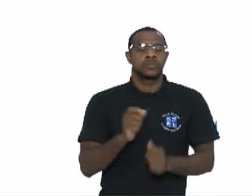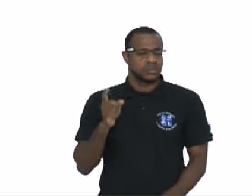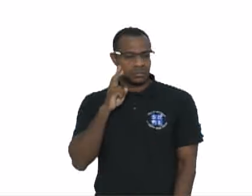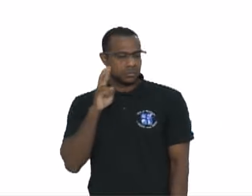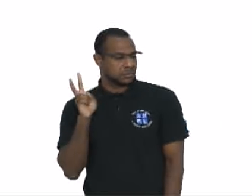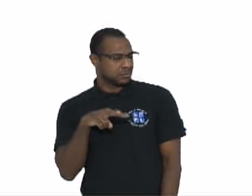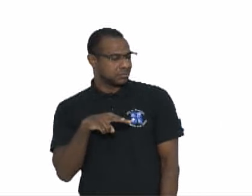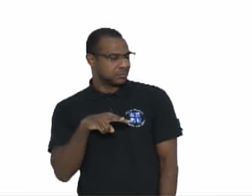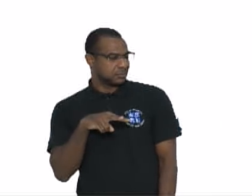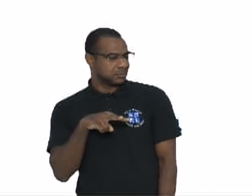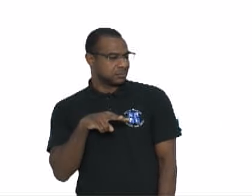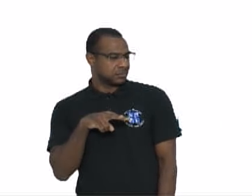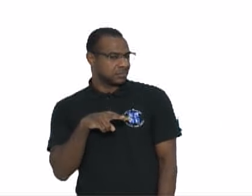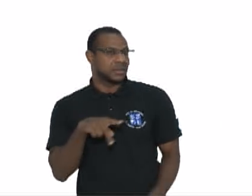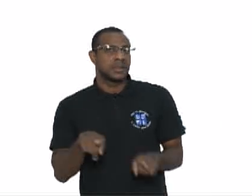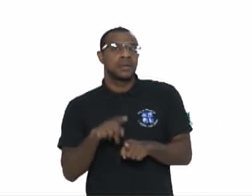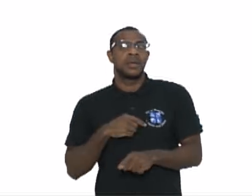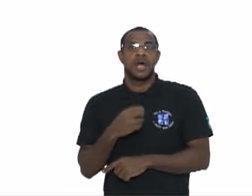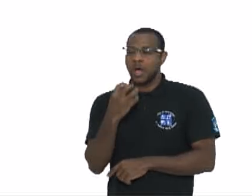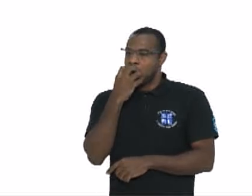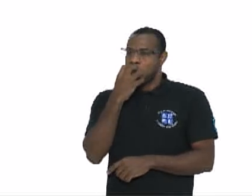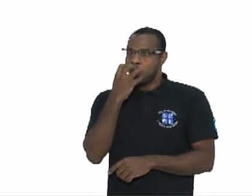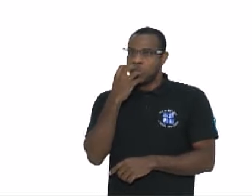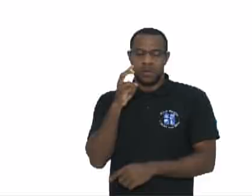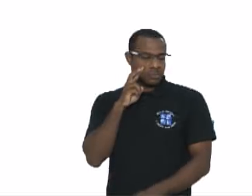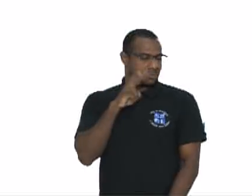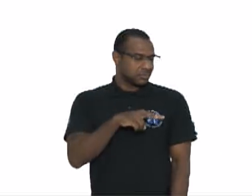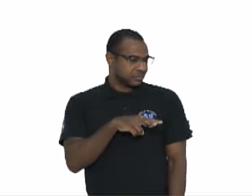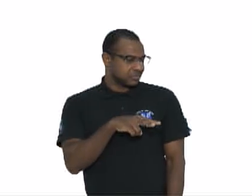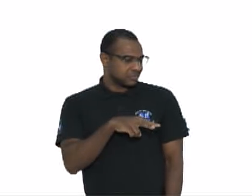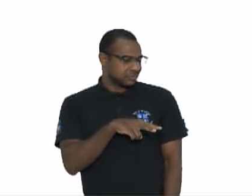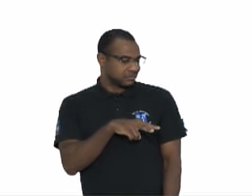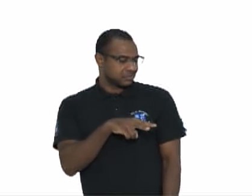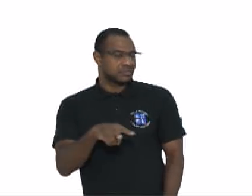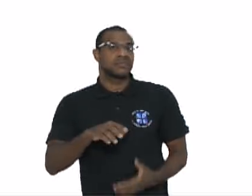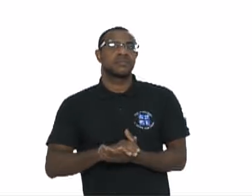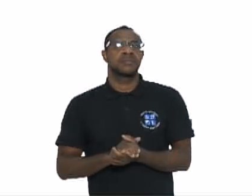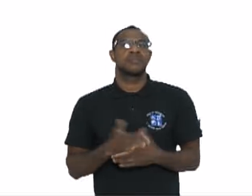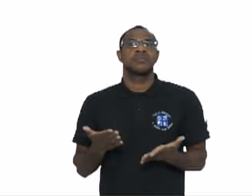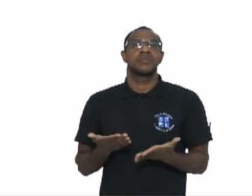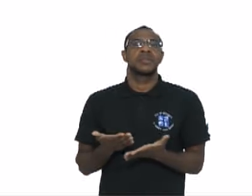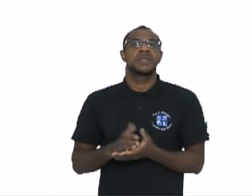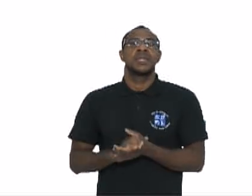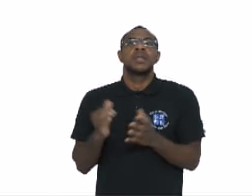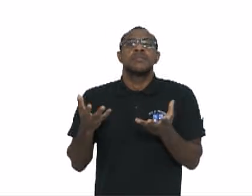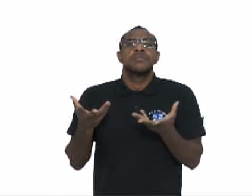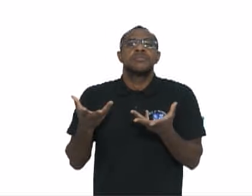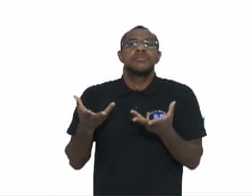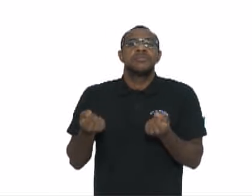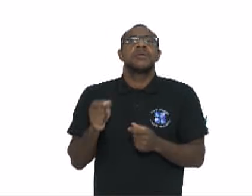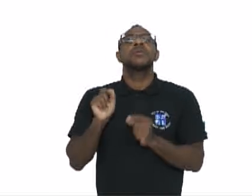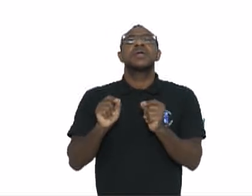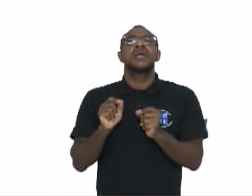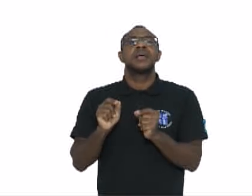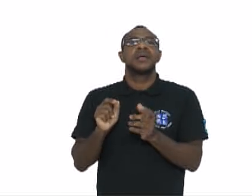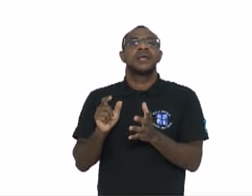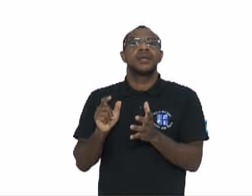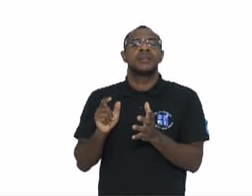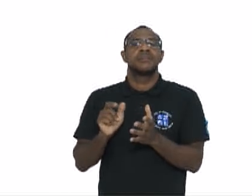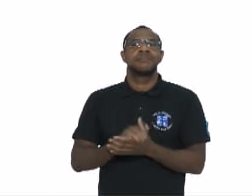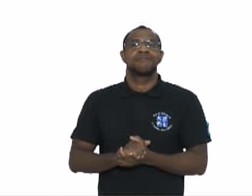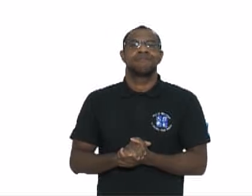cão. Era um Basset, lindo e miserável, doce sob a sua fatalidade. Era um